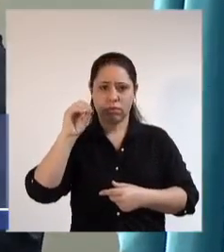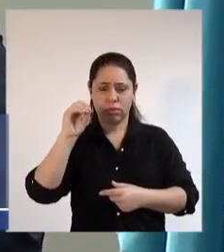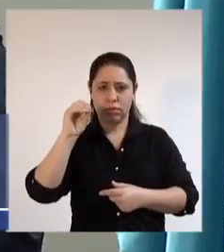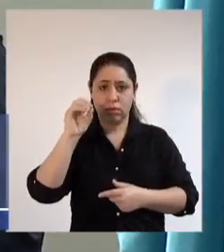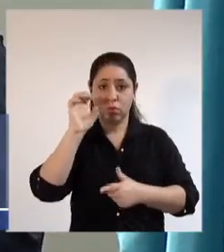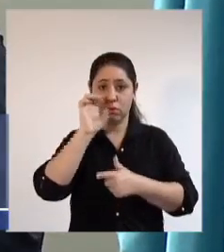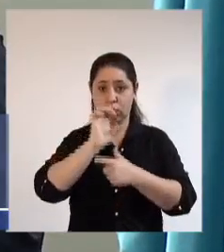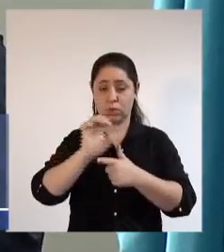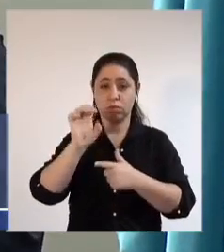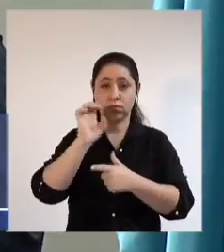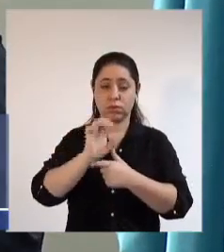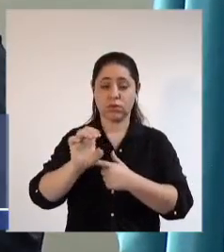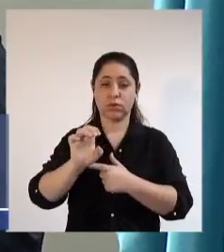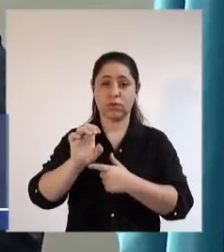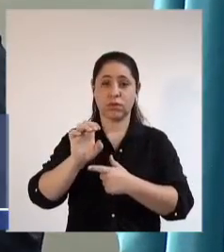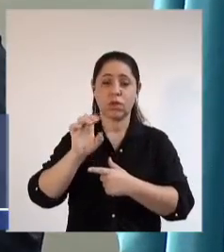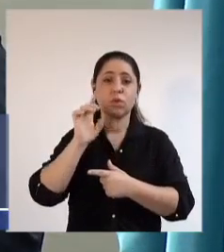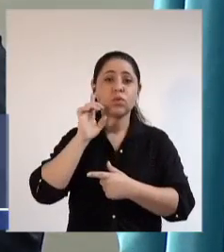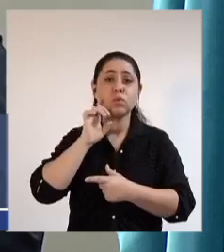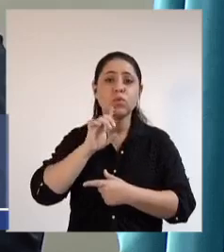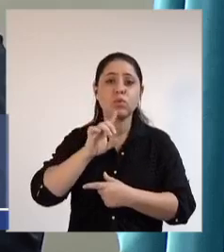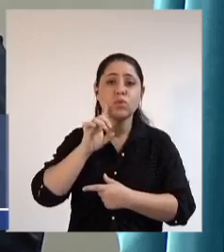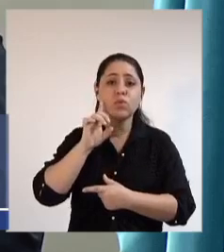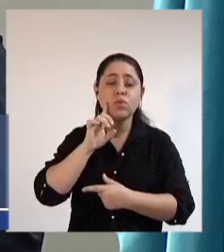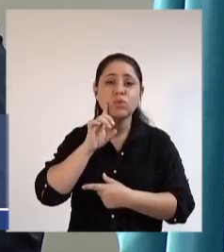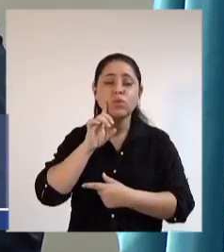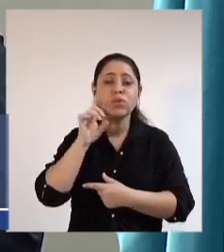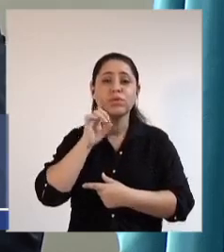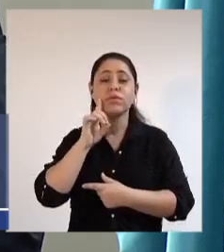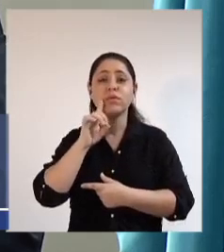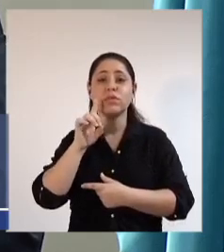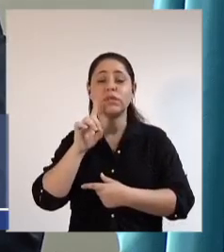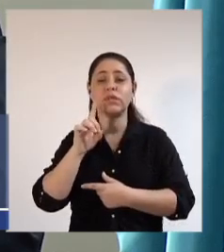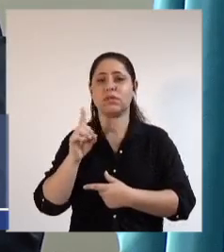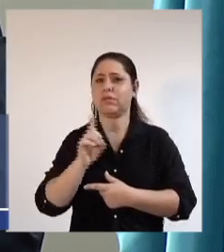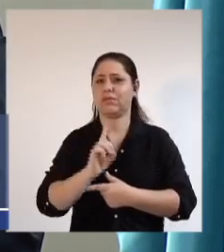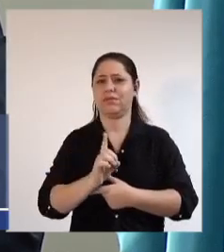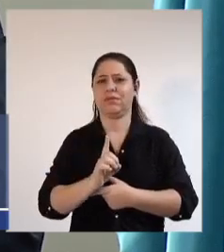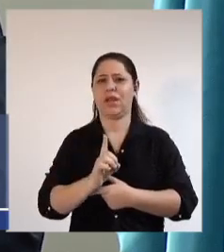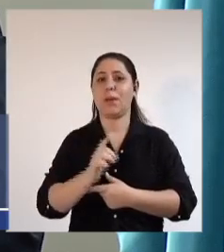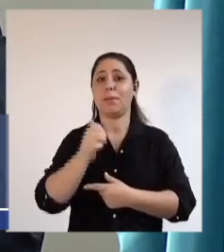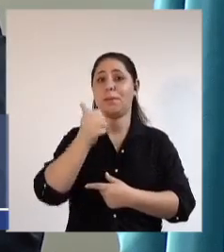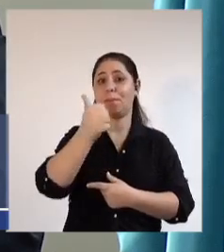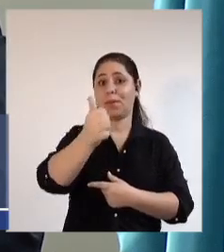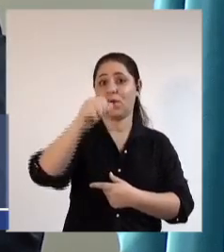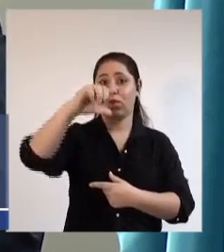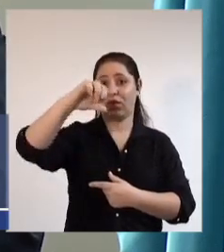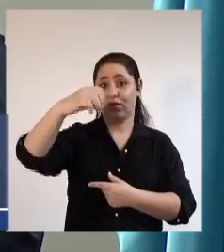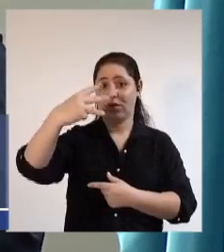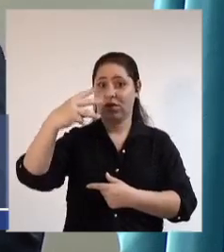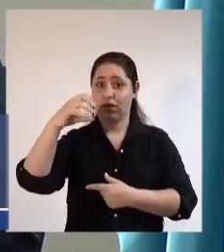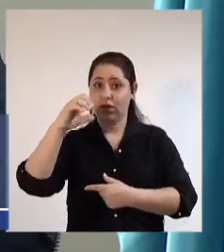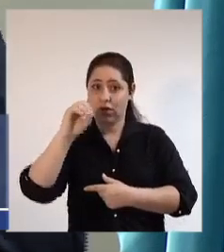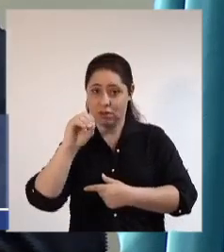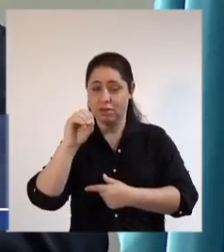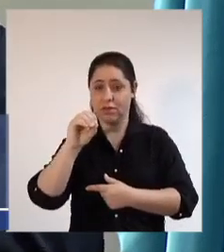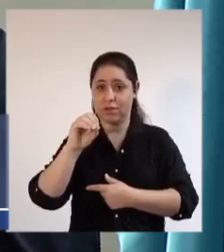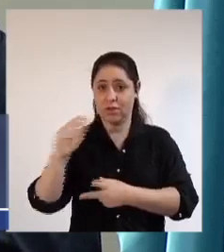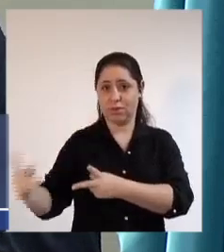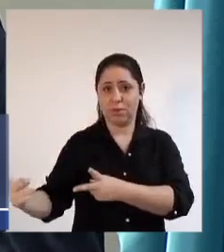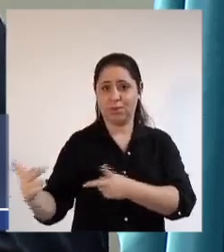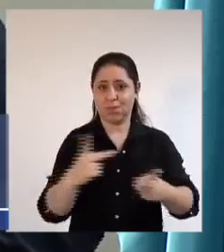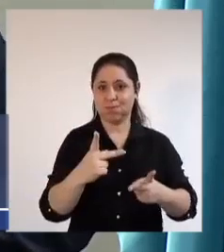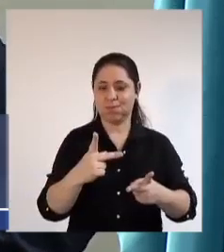estados unidos tinha 10 milhões de visitação noé 1930 só